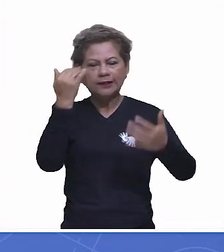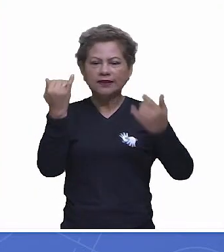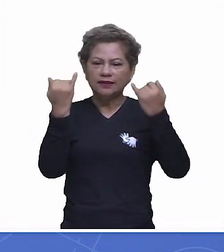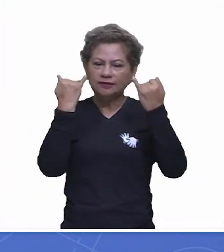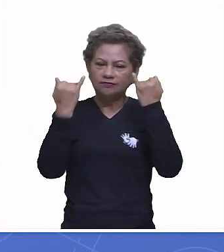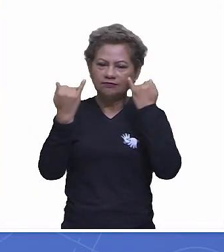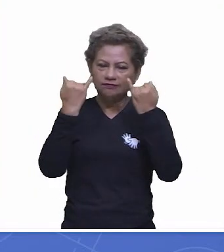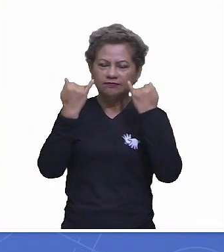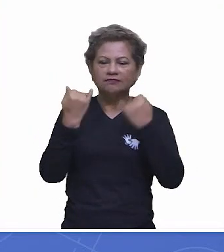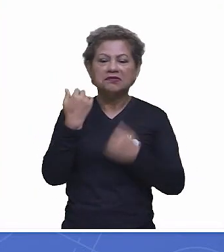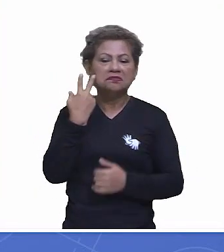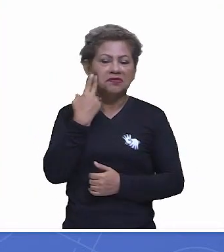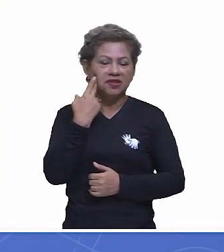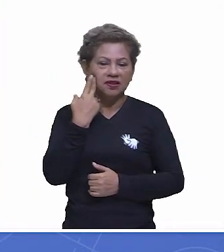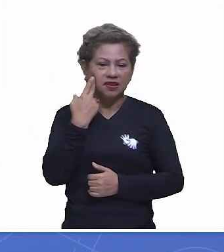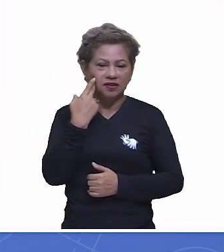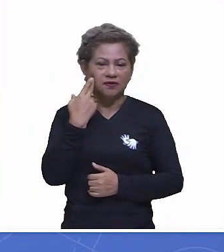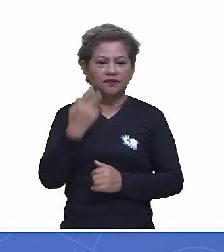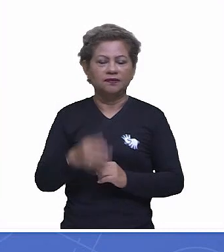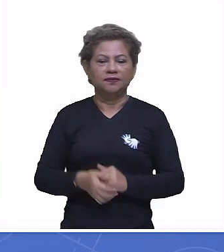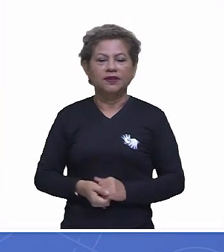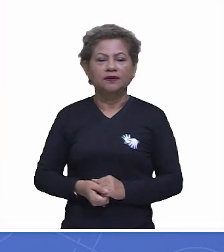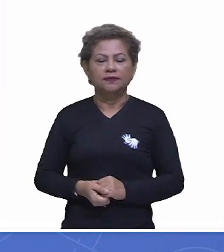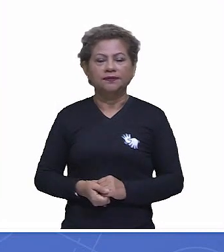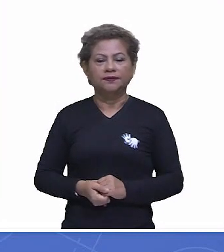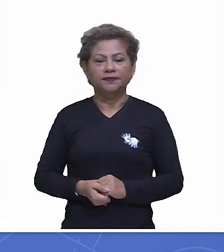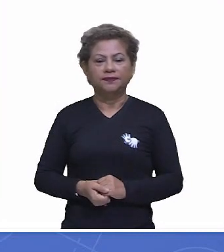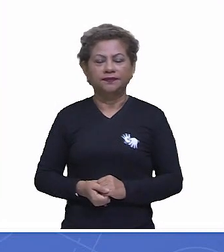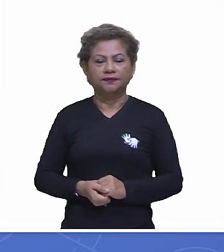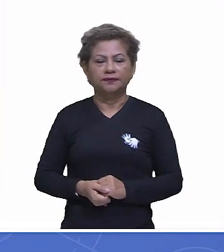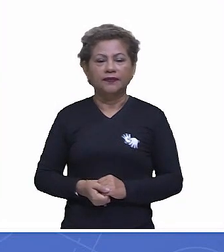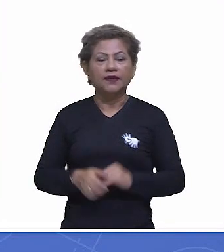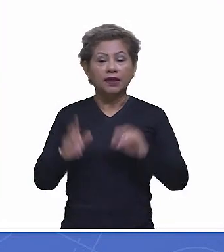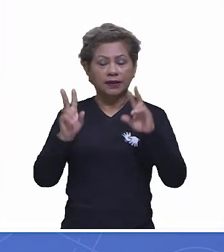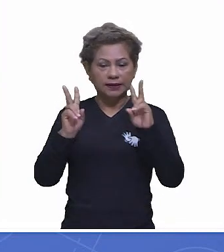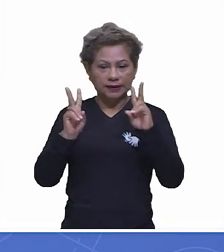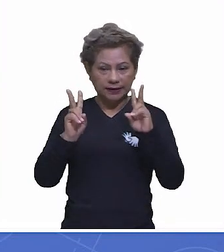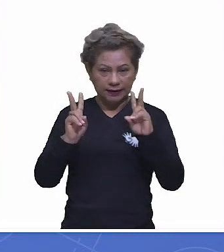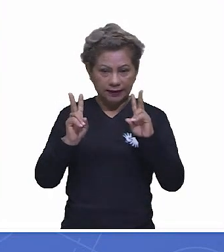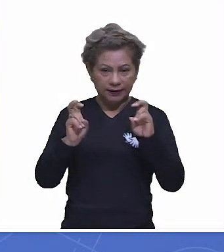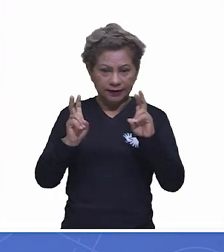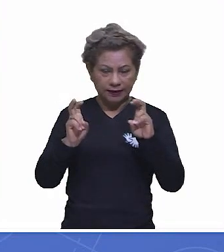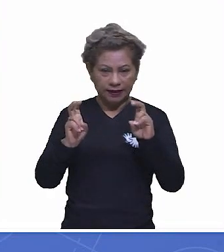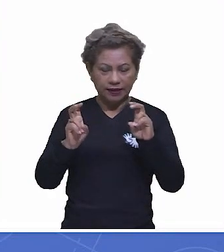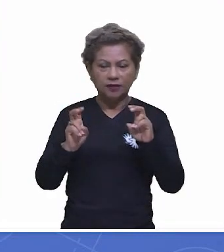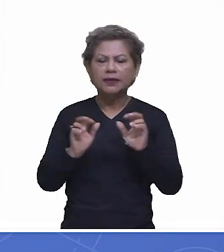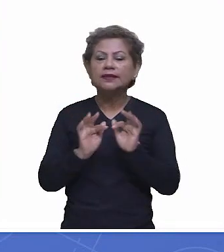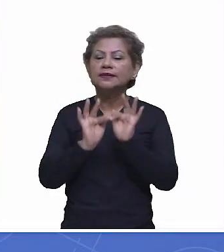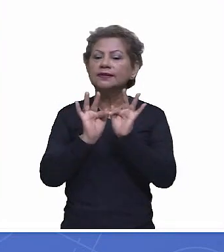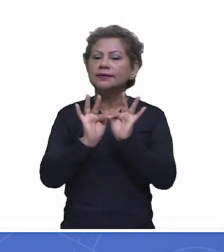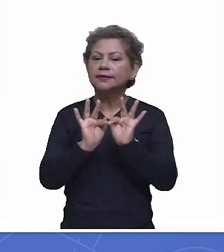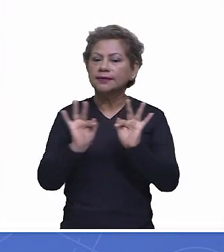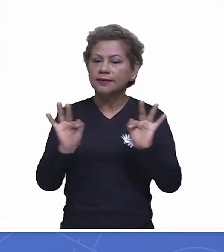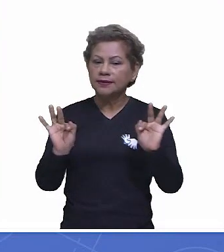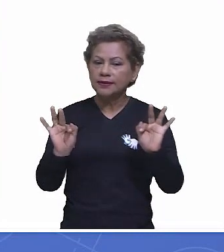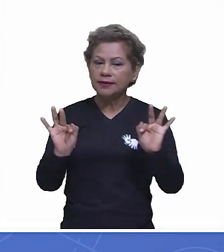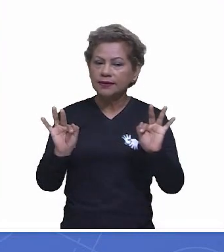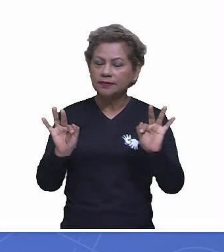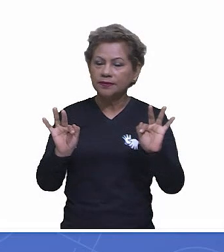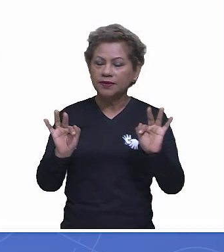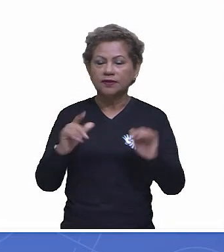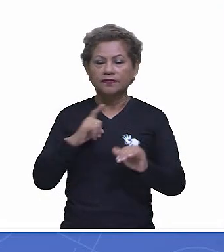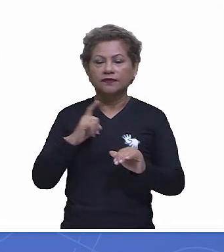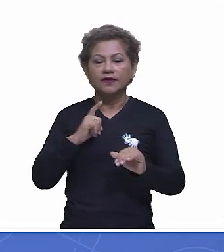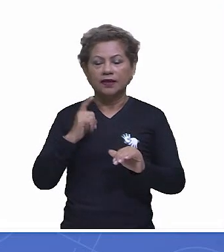gente faz isso até mesmo sem querer. Nesse texto, né, como é um texto comum, né, que vai estar presente em todas as